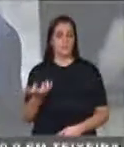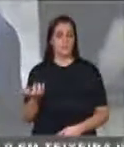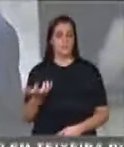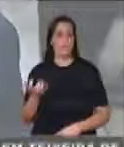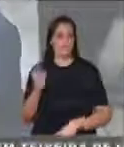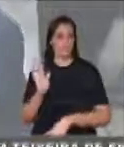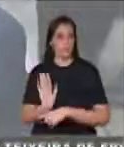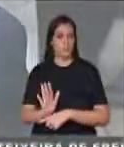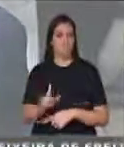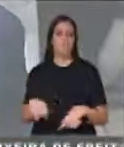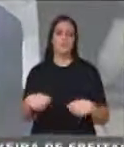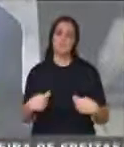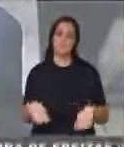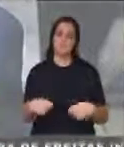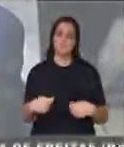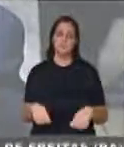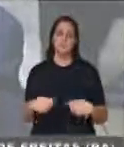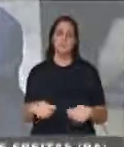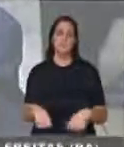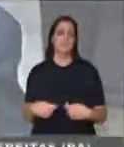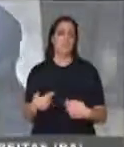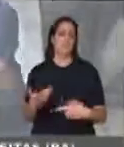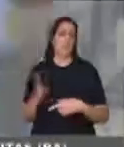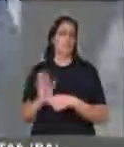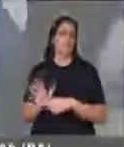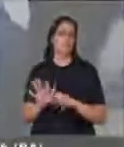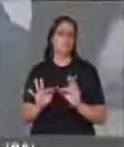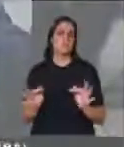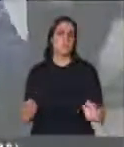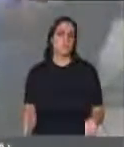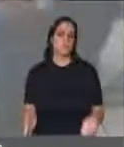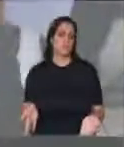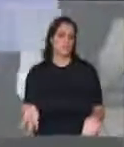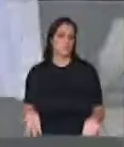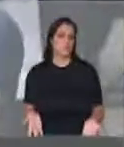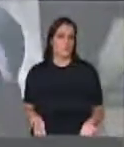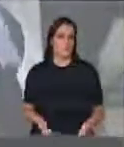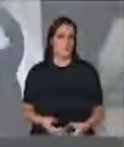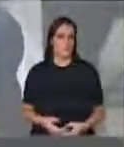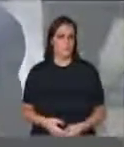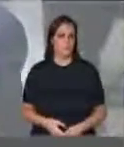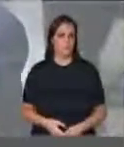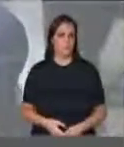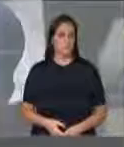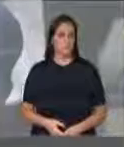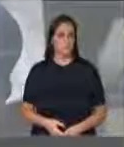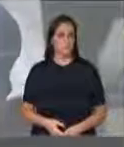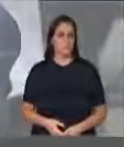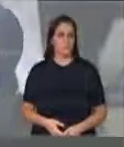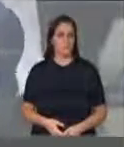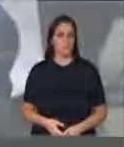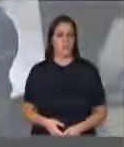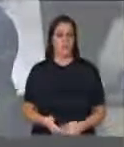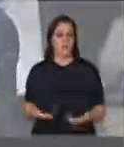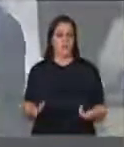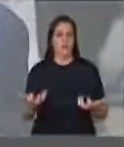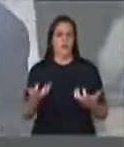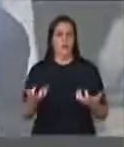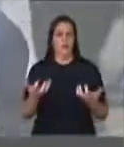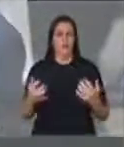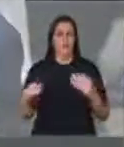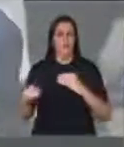causa têm que ter a possibilidade de fazer sem grandes burocracias. O que se pretende aqui é da isometria,